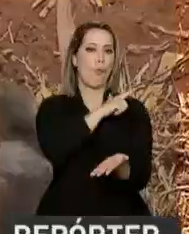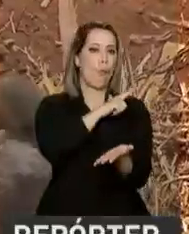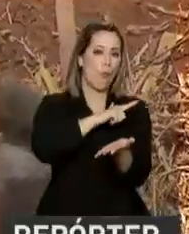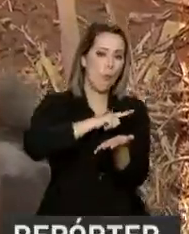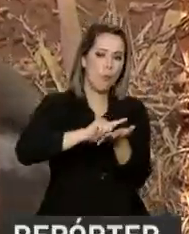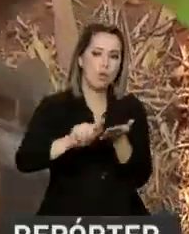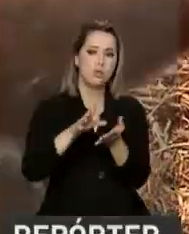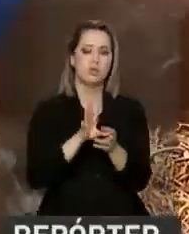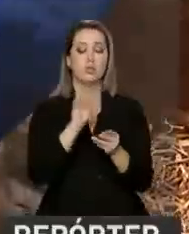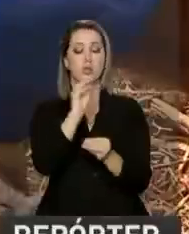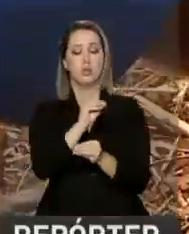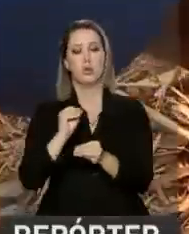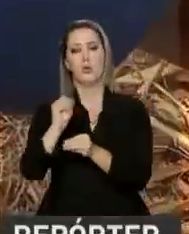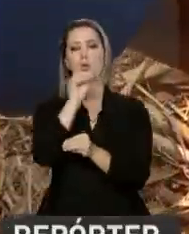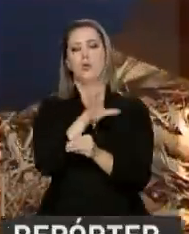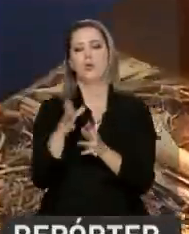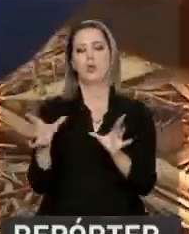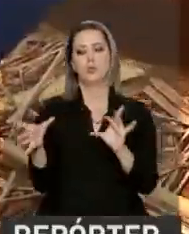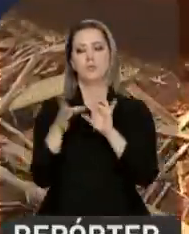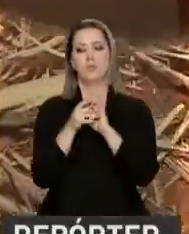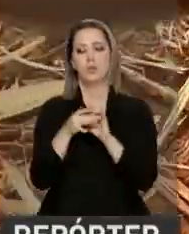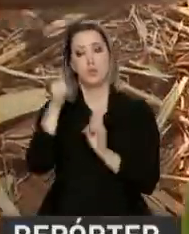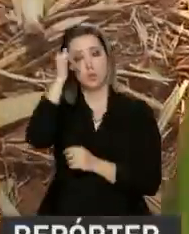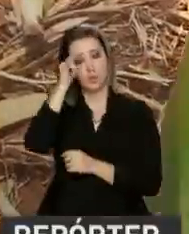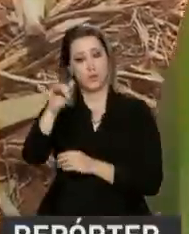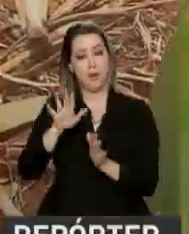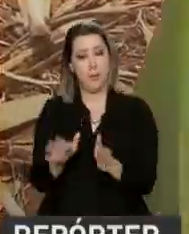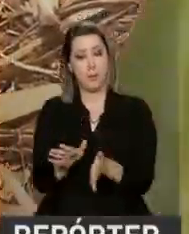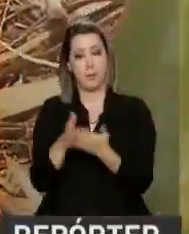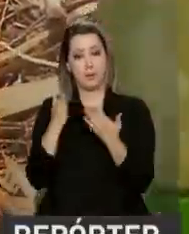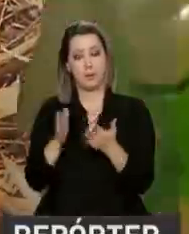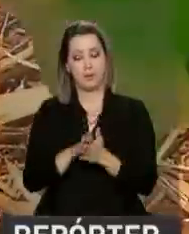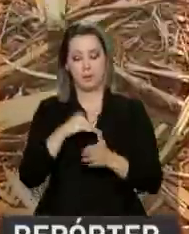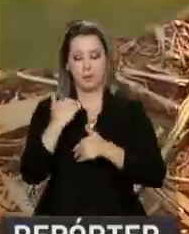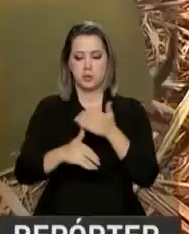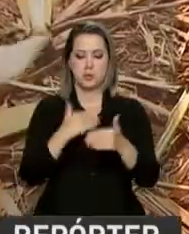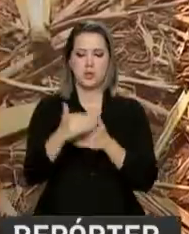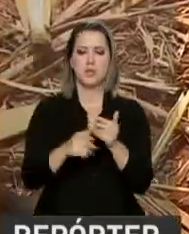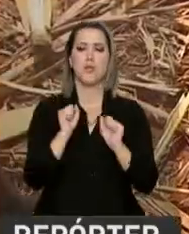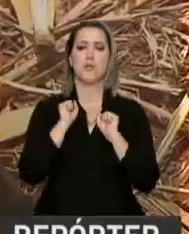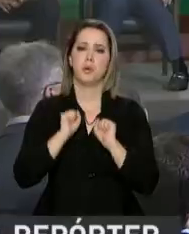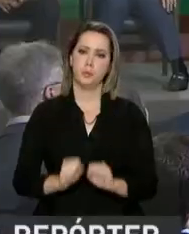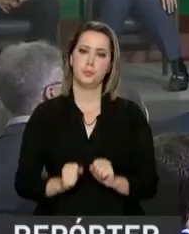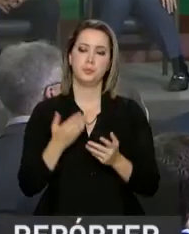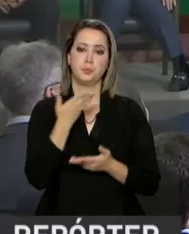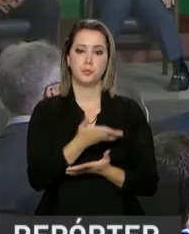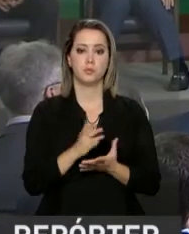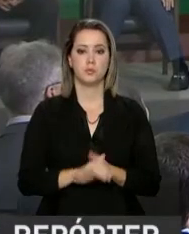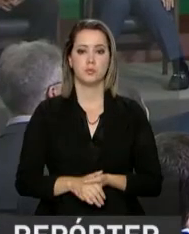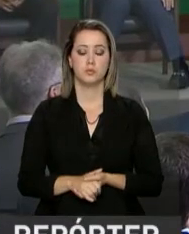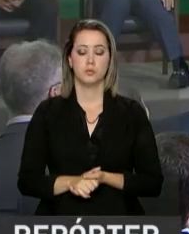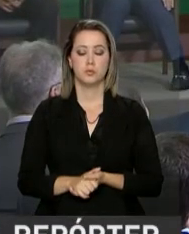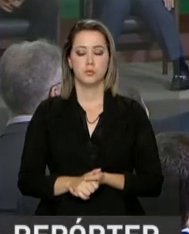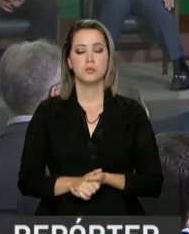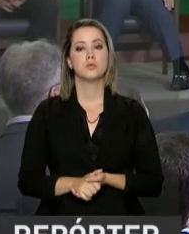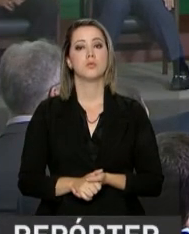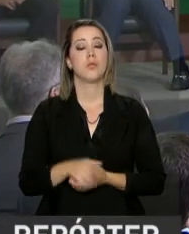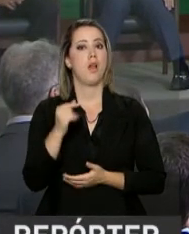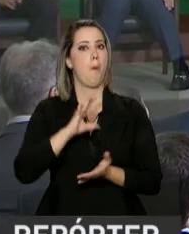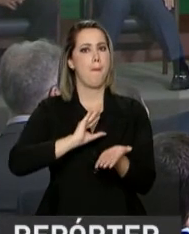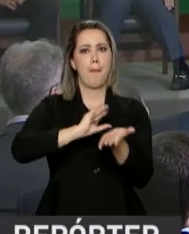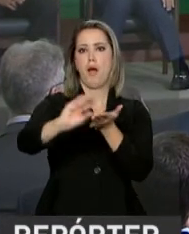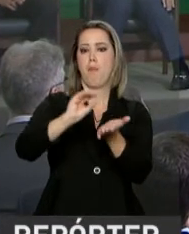e estão previstas ações integradas de combate à pobreza e desenvolvimento sustentável na região é o maior investimento da